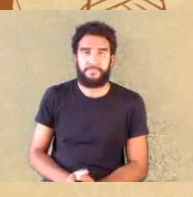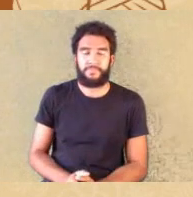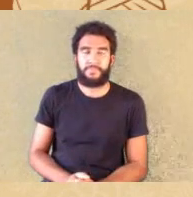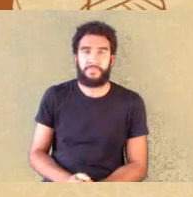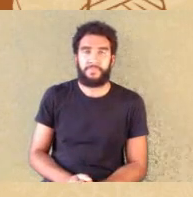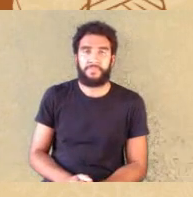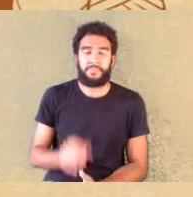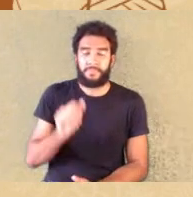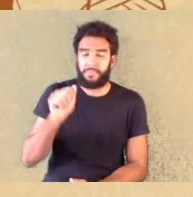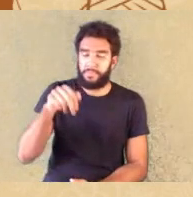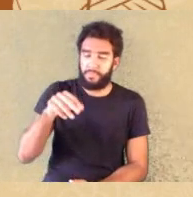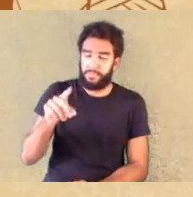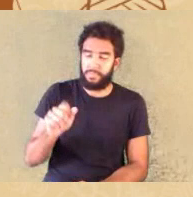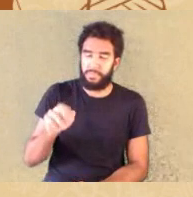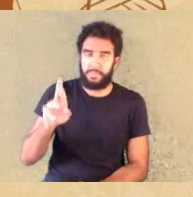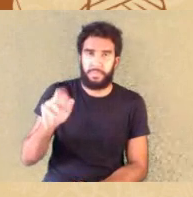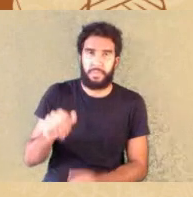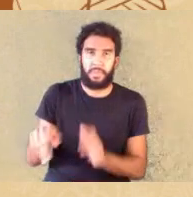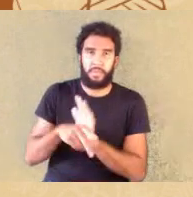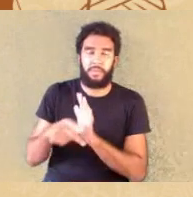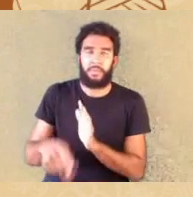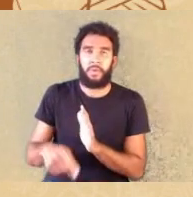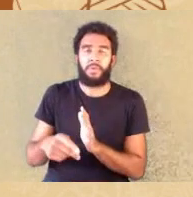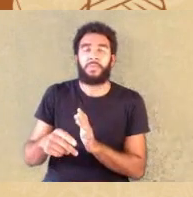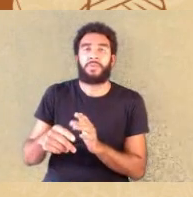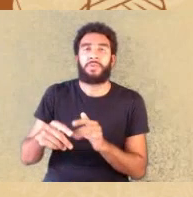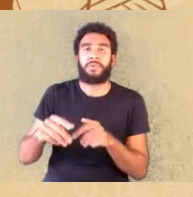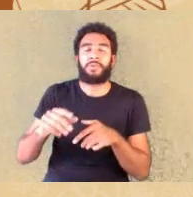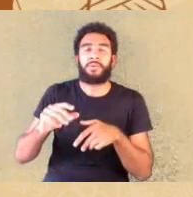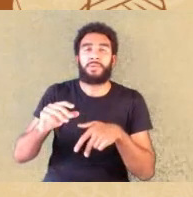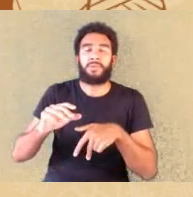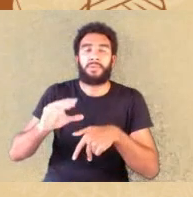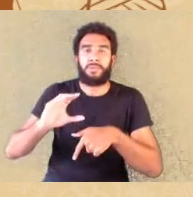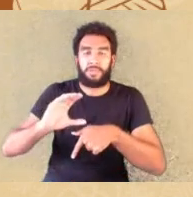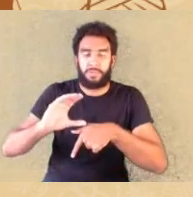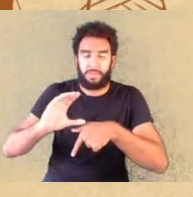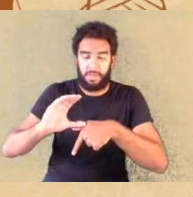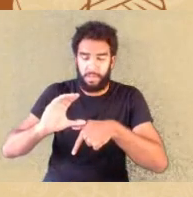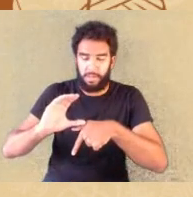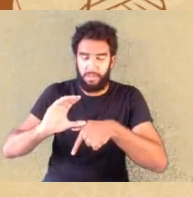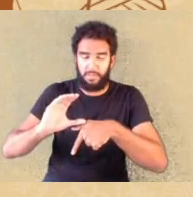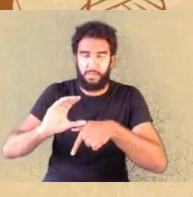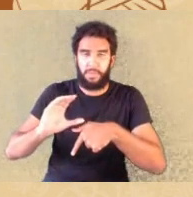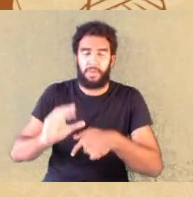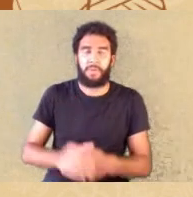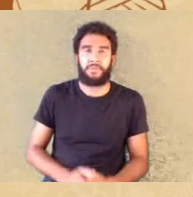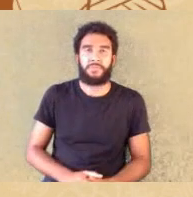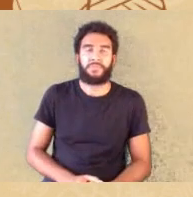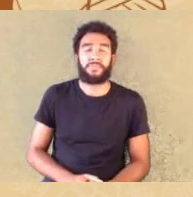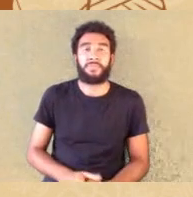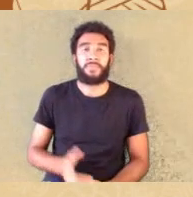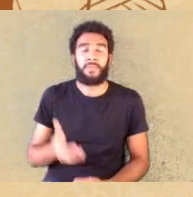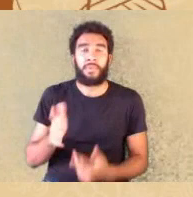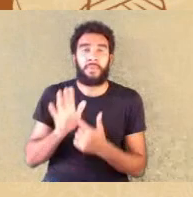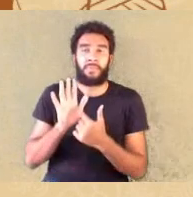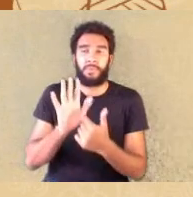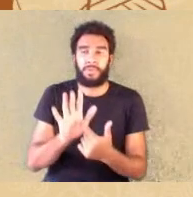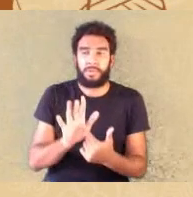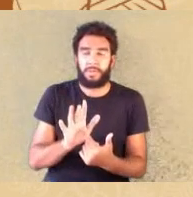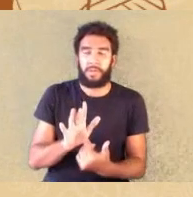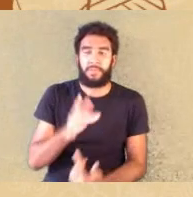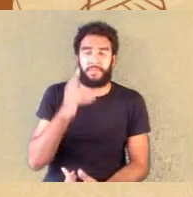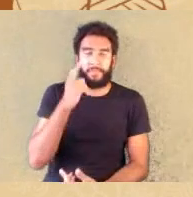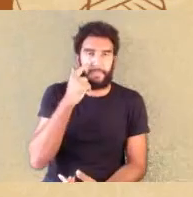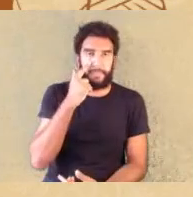grupo registrado CNPq, de pesquisa em cultura, identidade e diversidade. E aí, o que eu quero mostrar é isso aqui. A